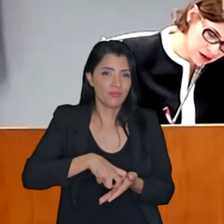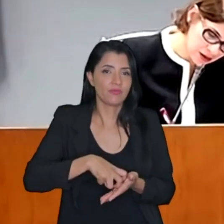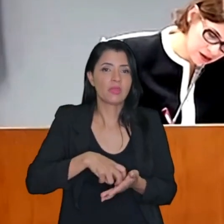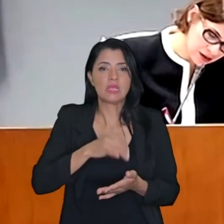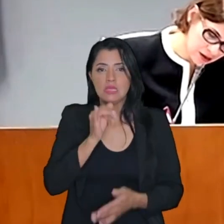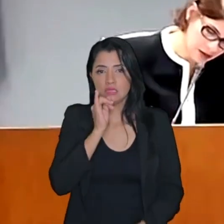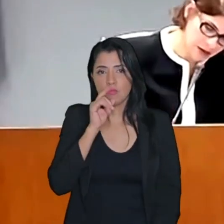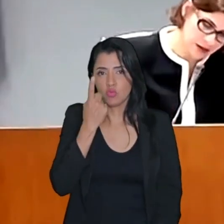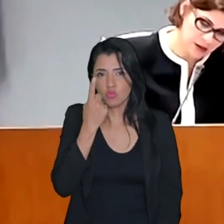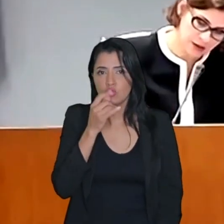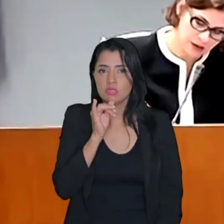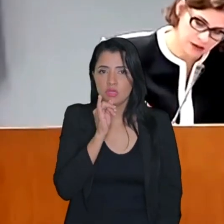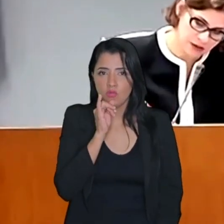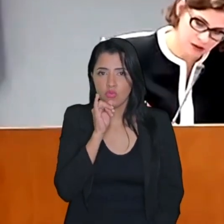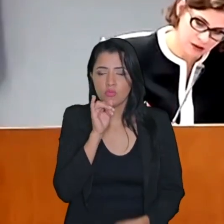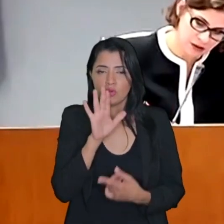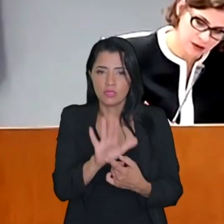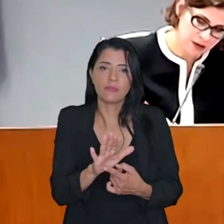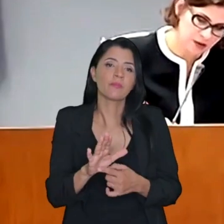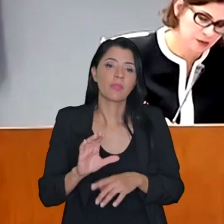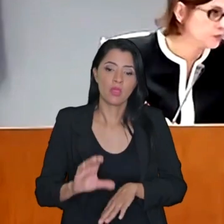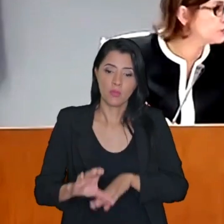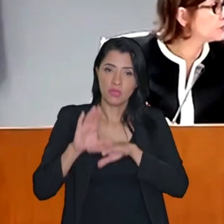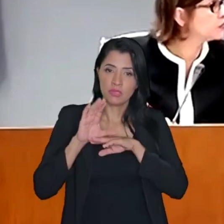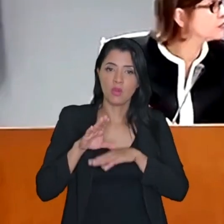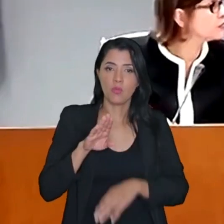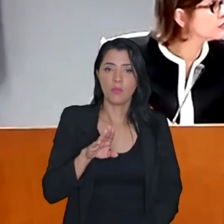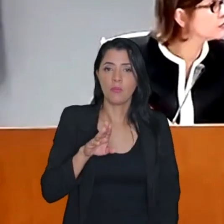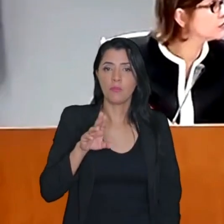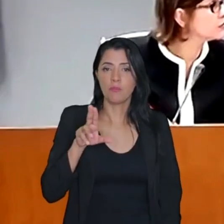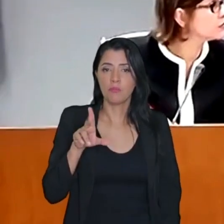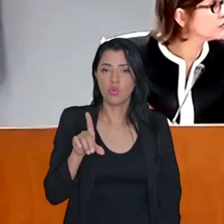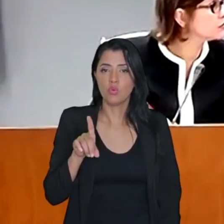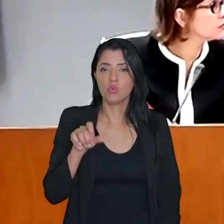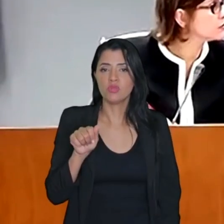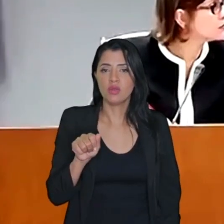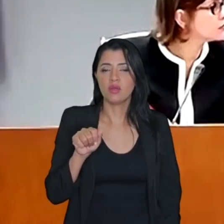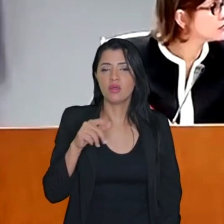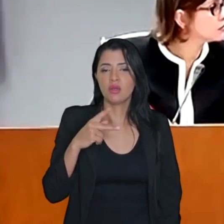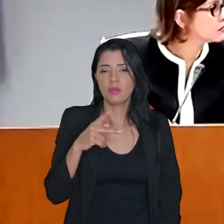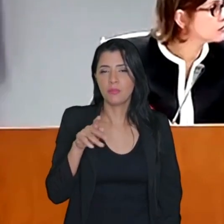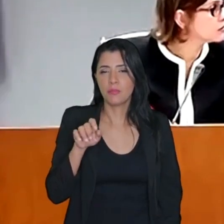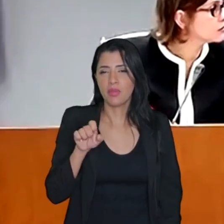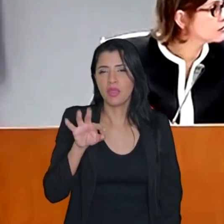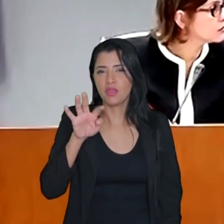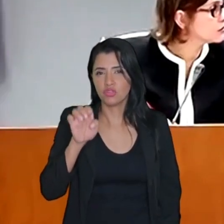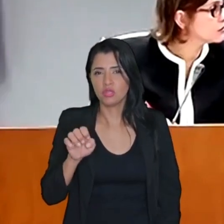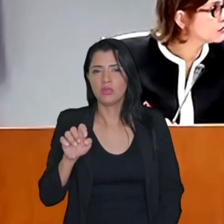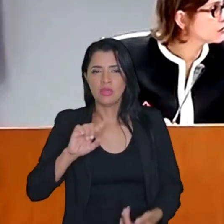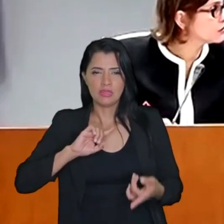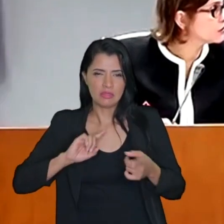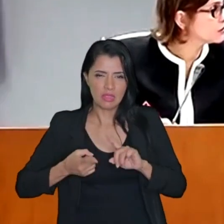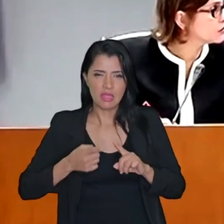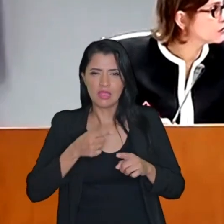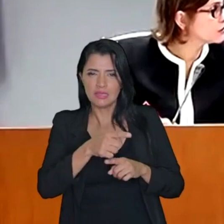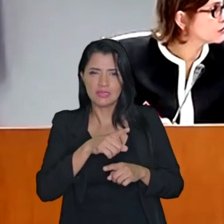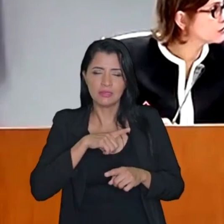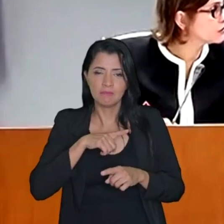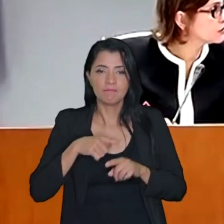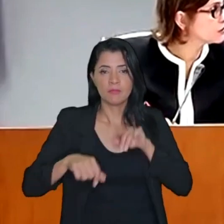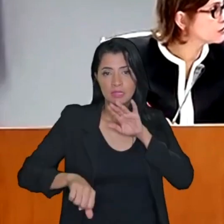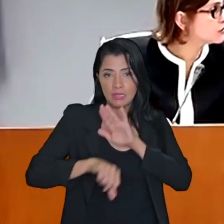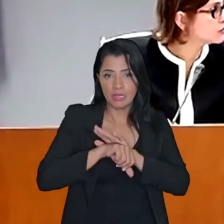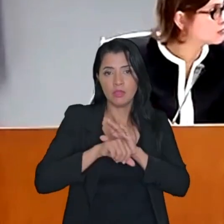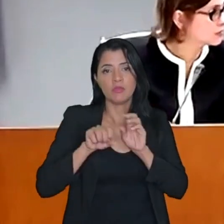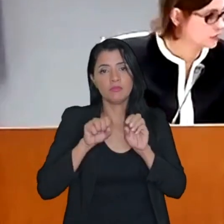exemplo, só para dar um exemplo, a Convenção de Budapeste, essa que trata dos crimes cibernéticos, acho que foi objeto de uma discussão ontem,